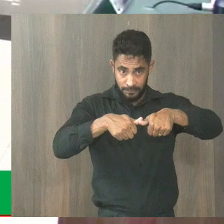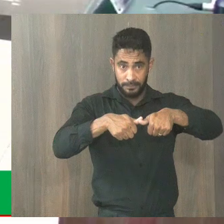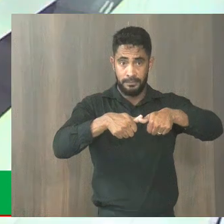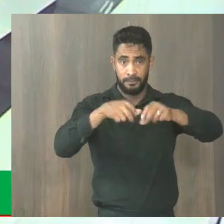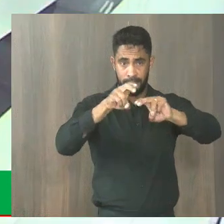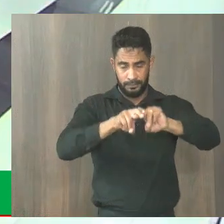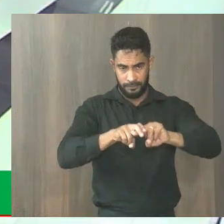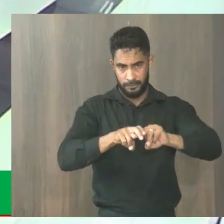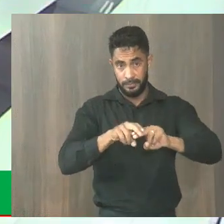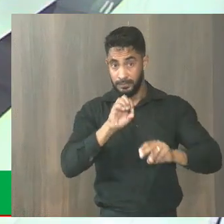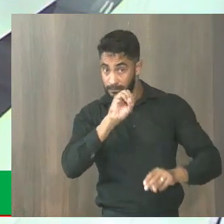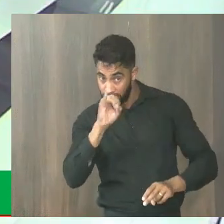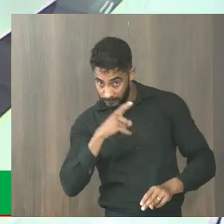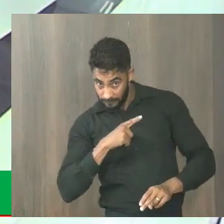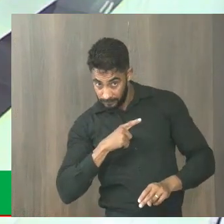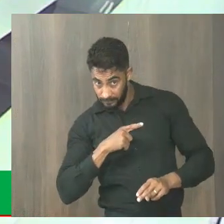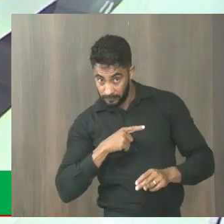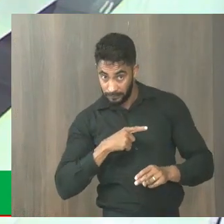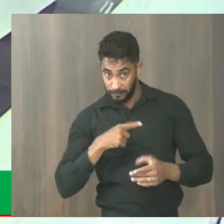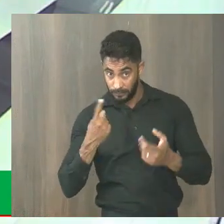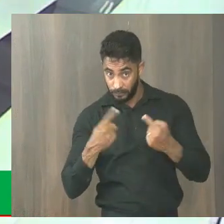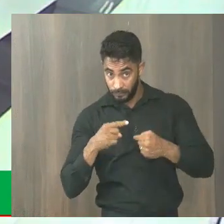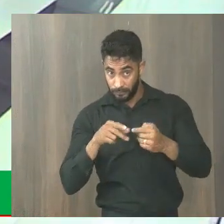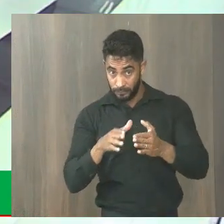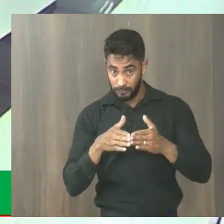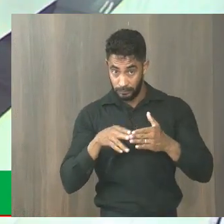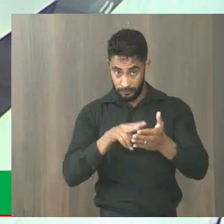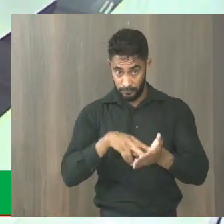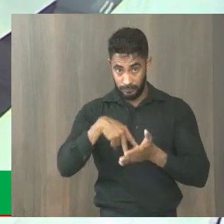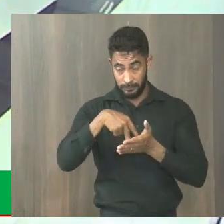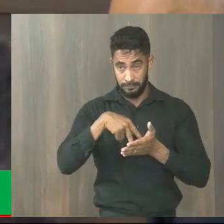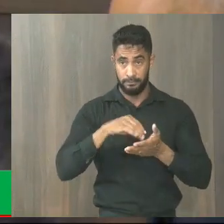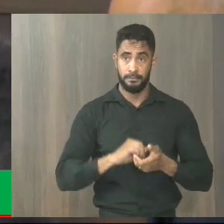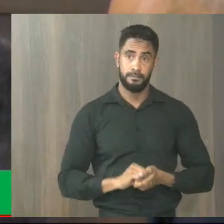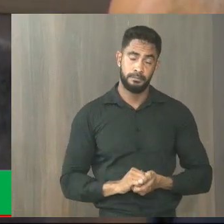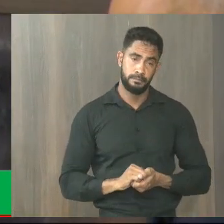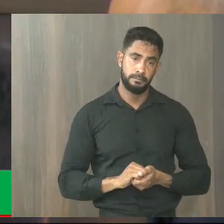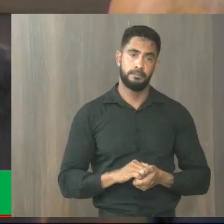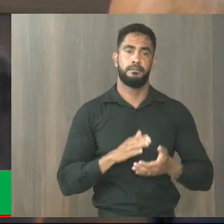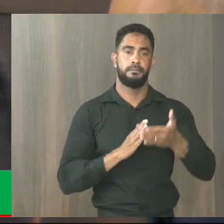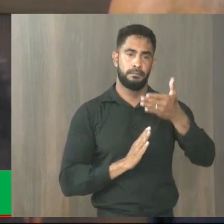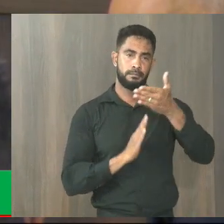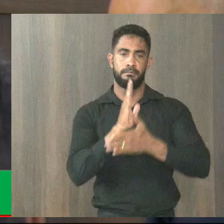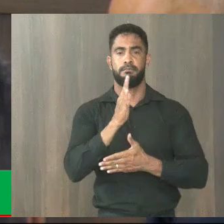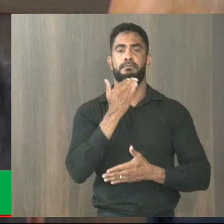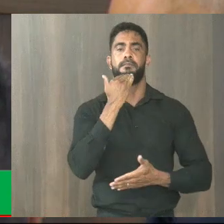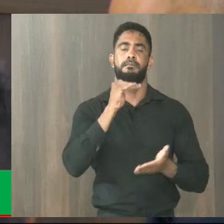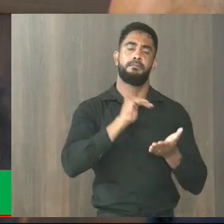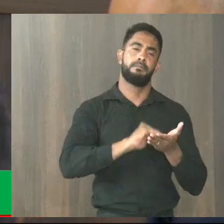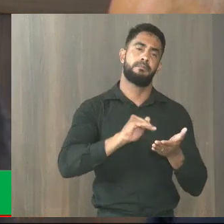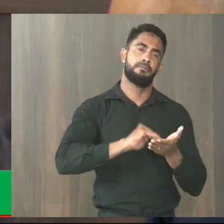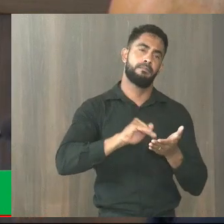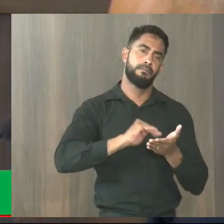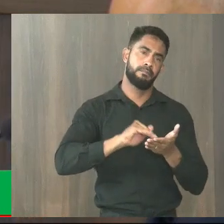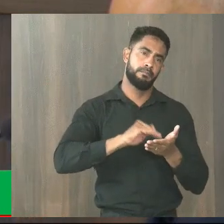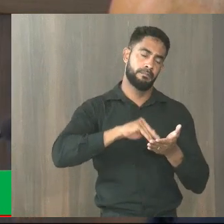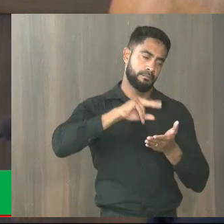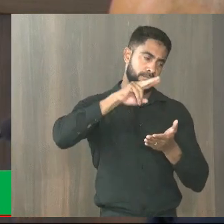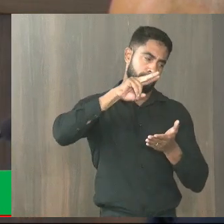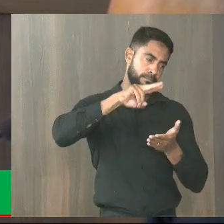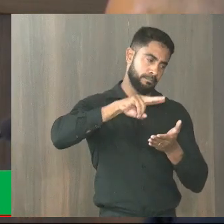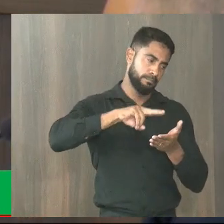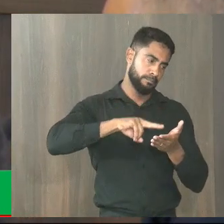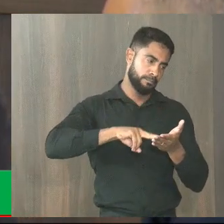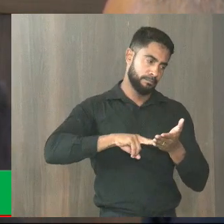que se levantem. Aprovados. Dando sequência, solicito ao senhor secretário que faça a leitura